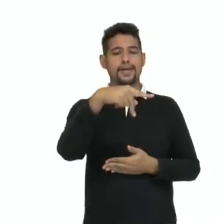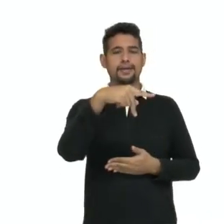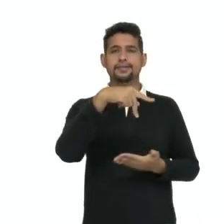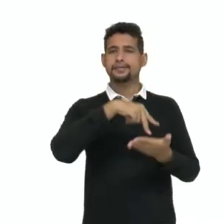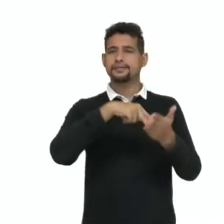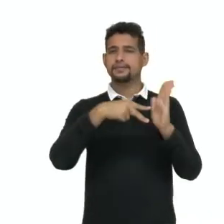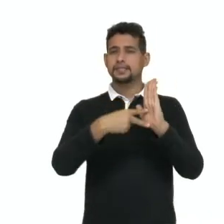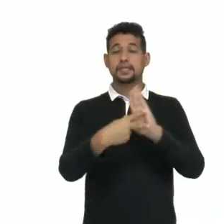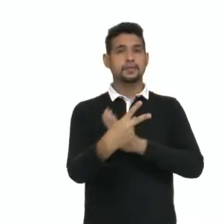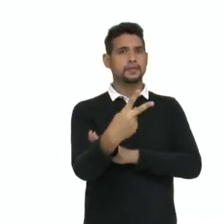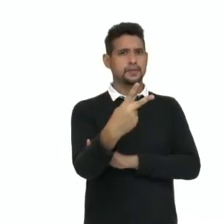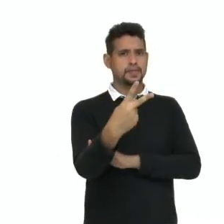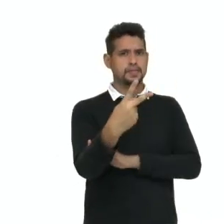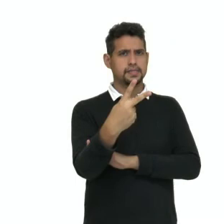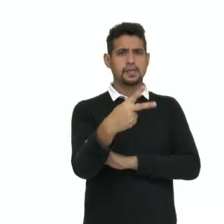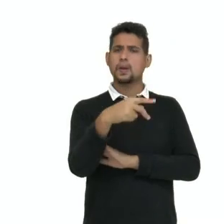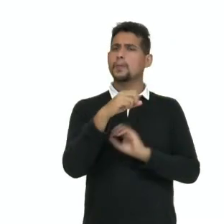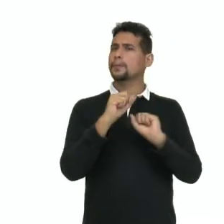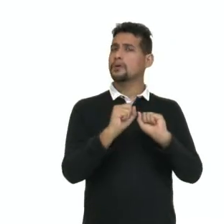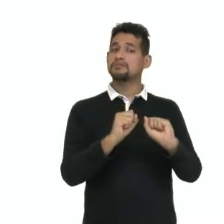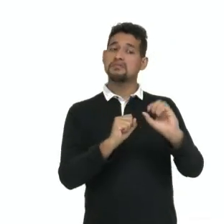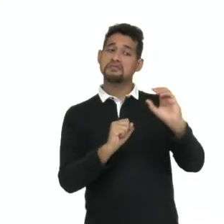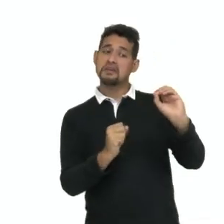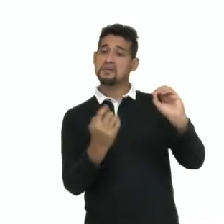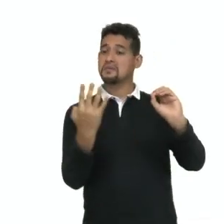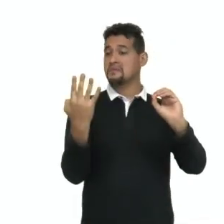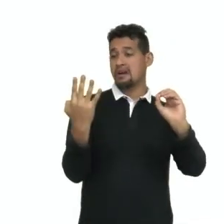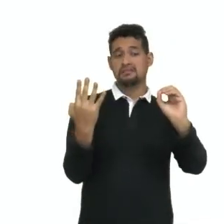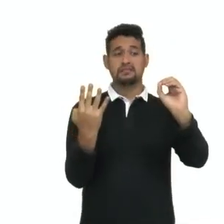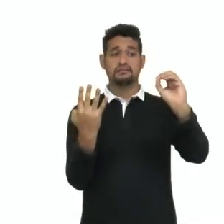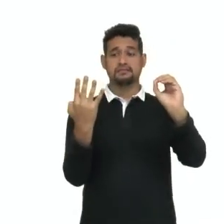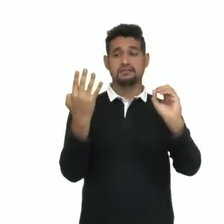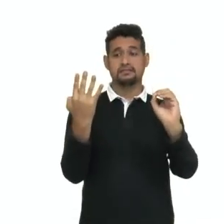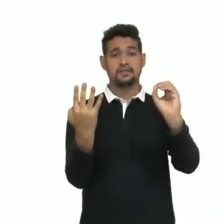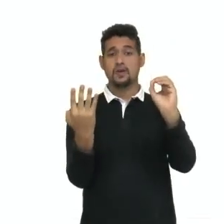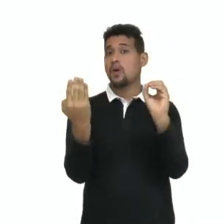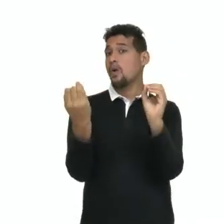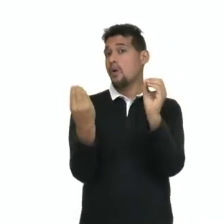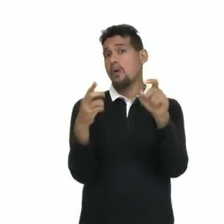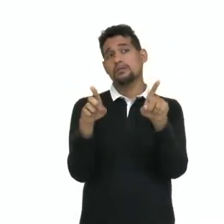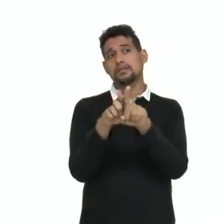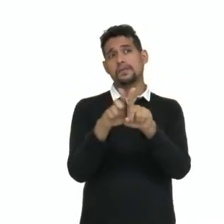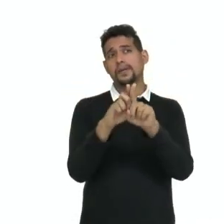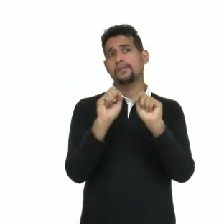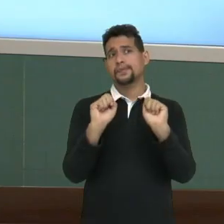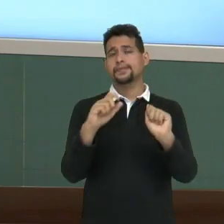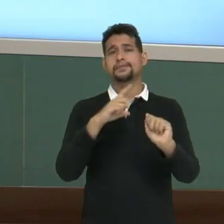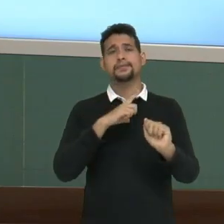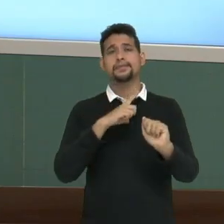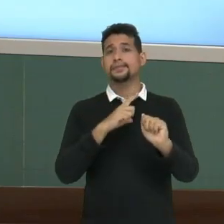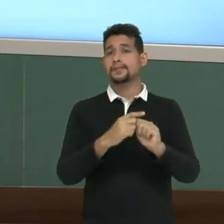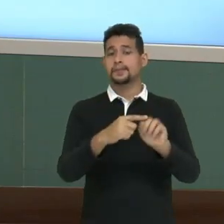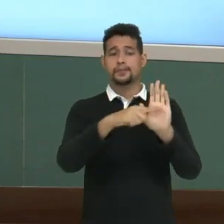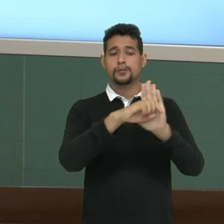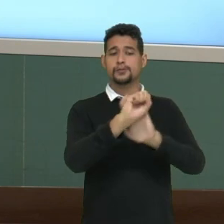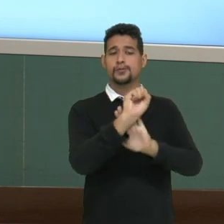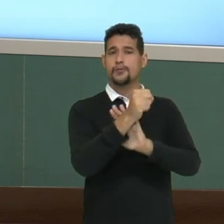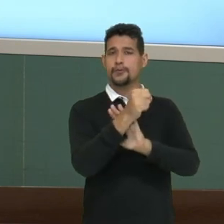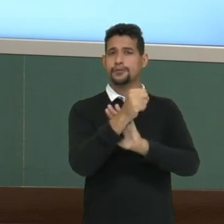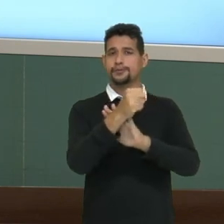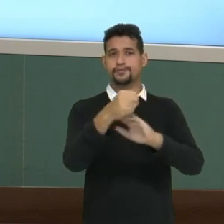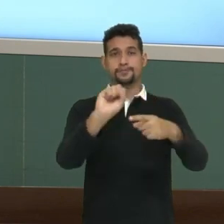ser 2. Pode ser o 0 e 4 ou o ponto 0 e menos 8